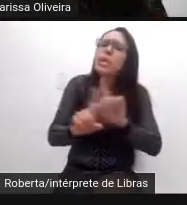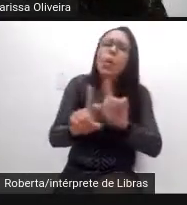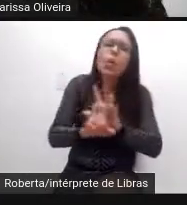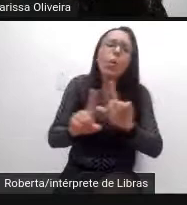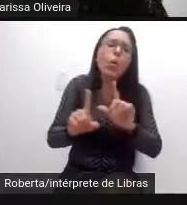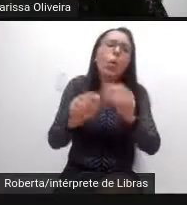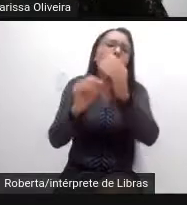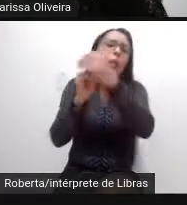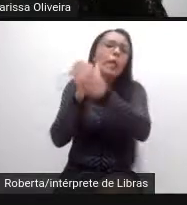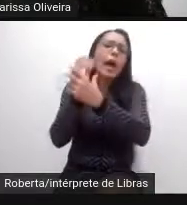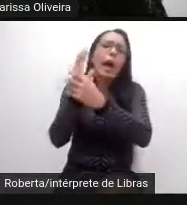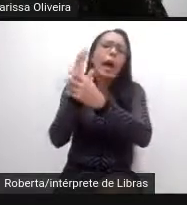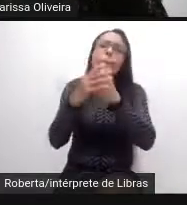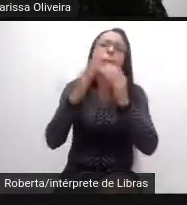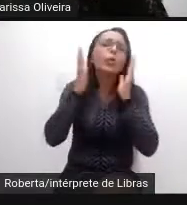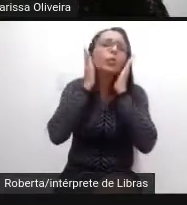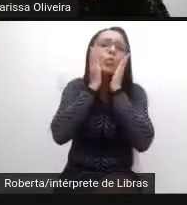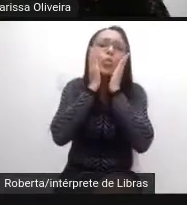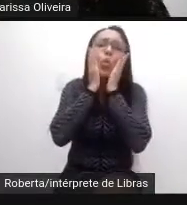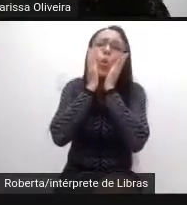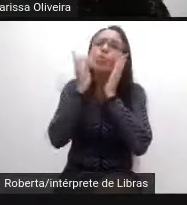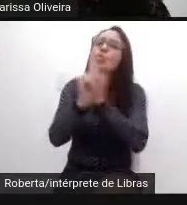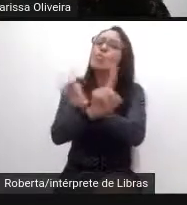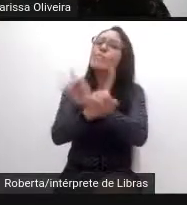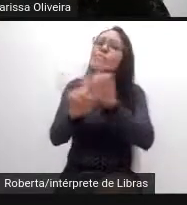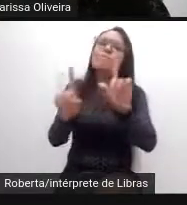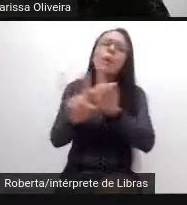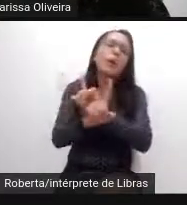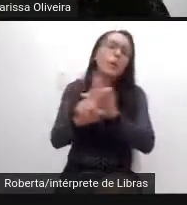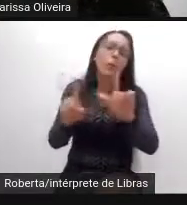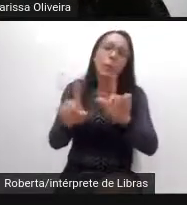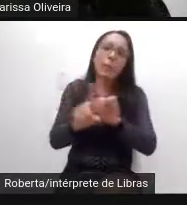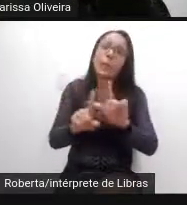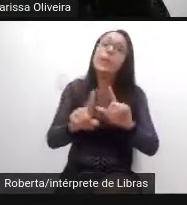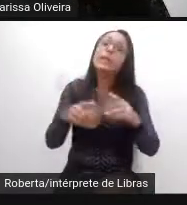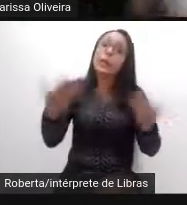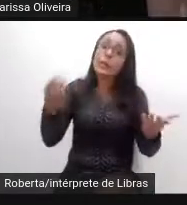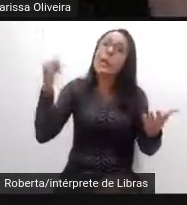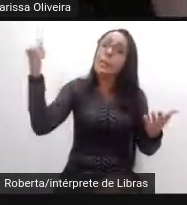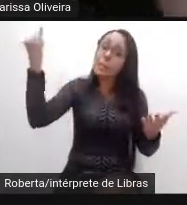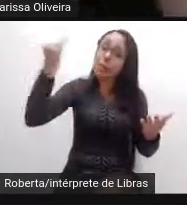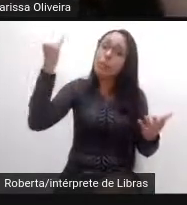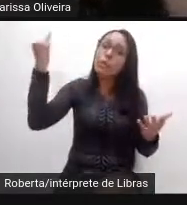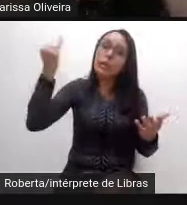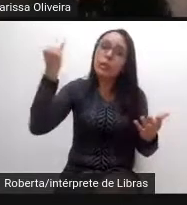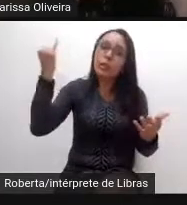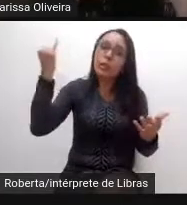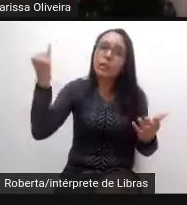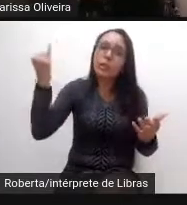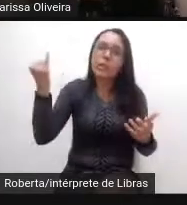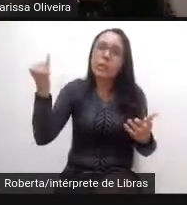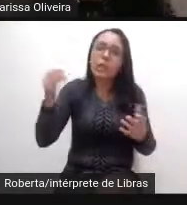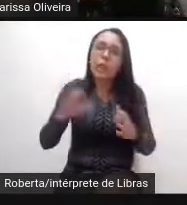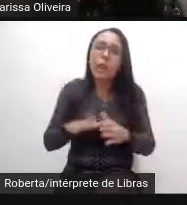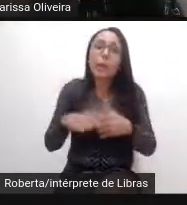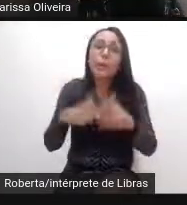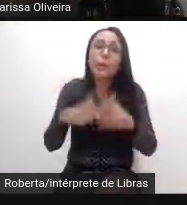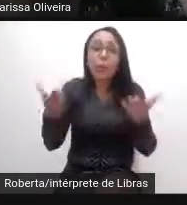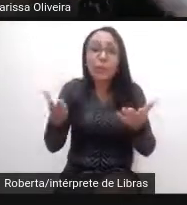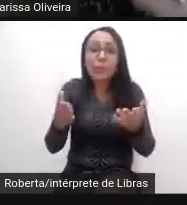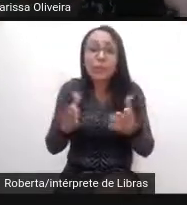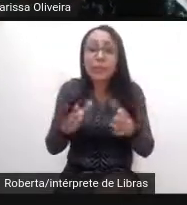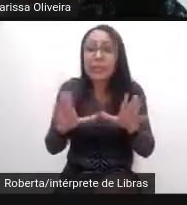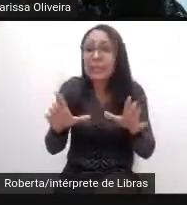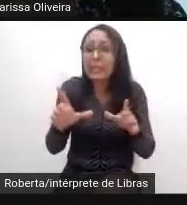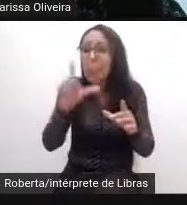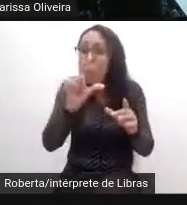mãos no rosto de vocês. Isso é extremamente importante, porque é essa falha mínima